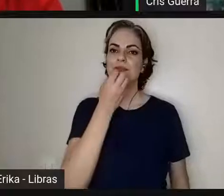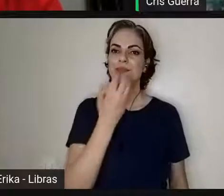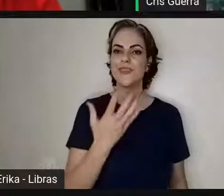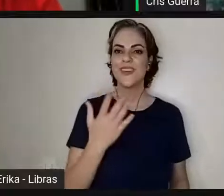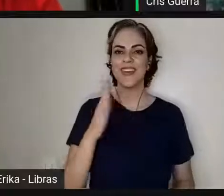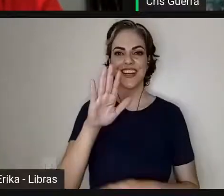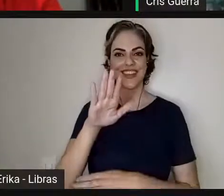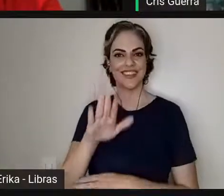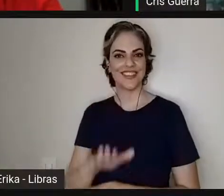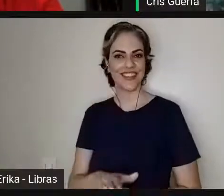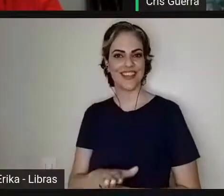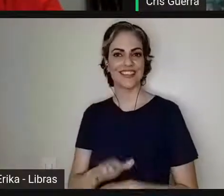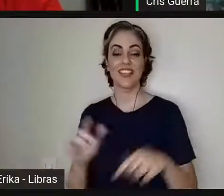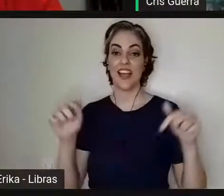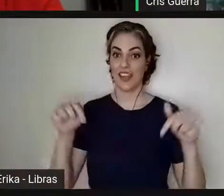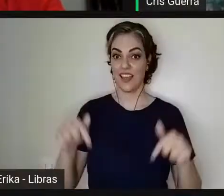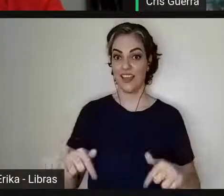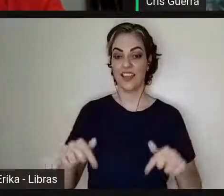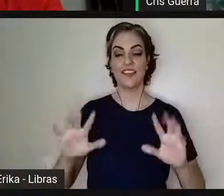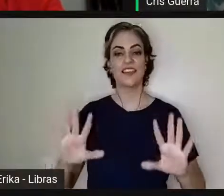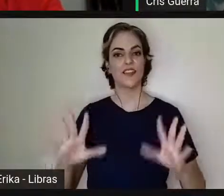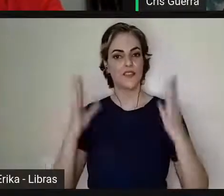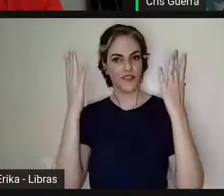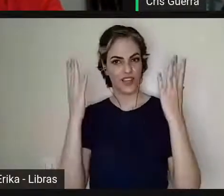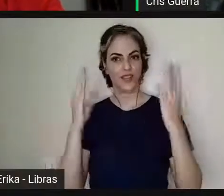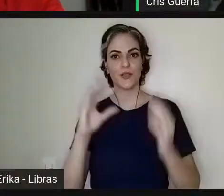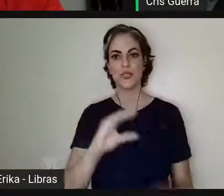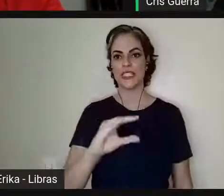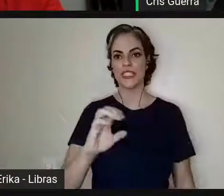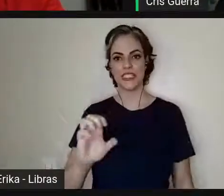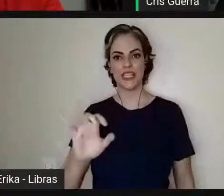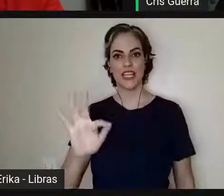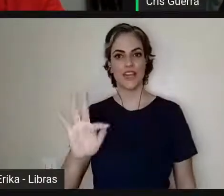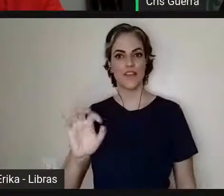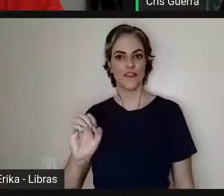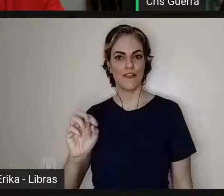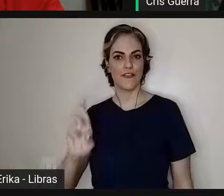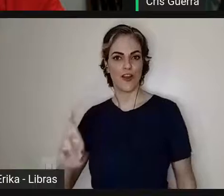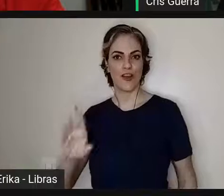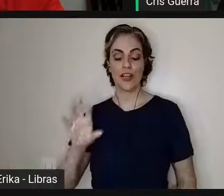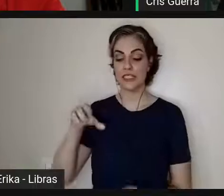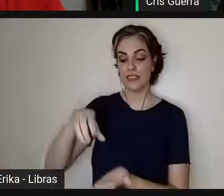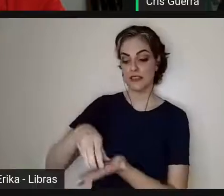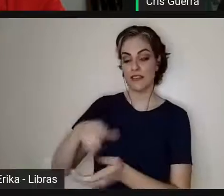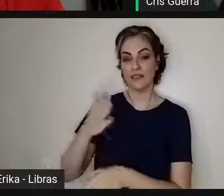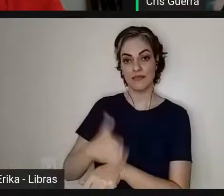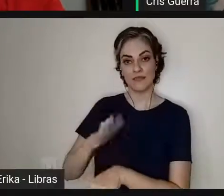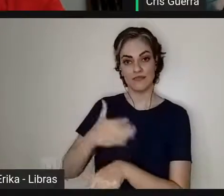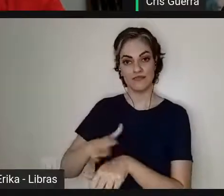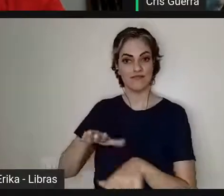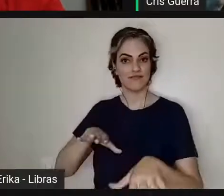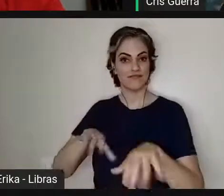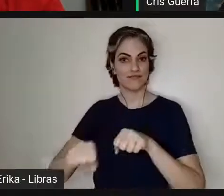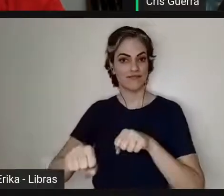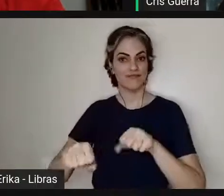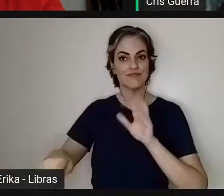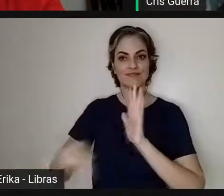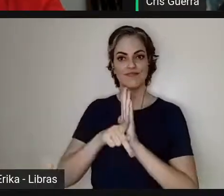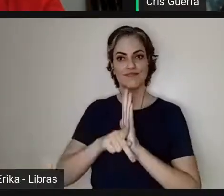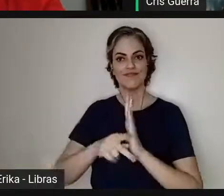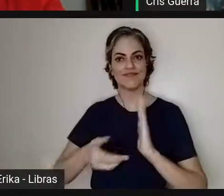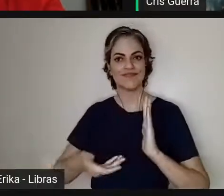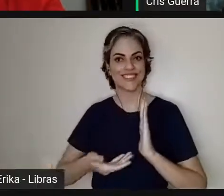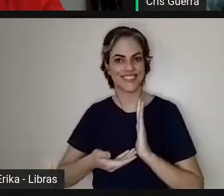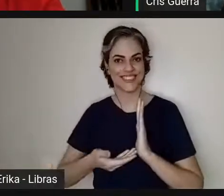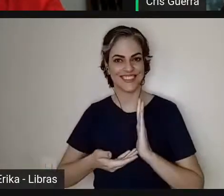Um evento realizado pelo Centro de Formação e Treinamento da Câmara dos Deputados, o CEFOR. Nós teremos